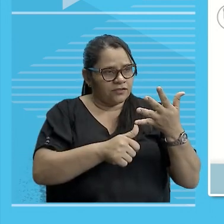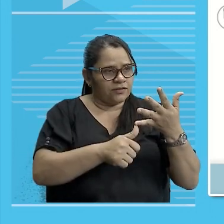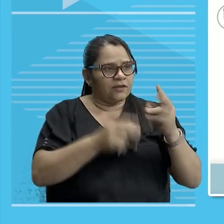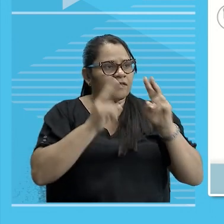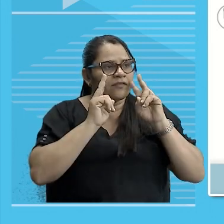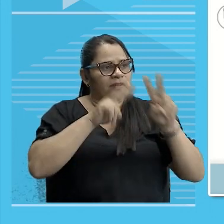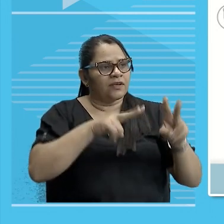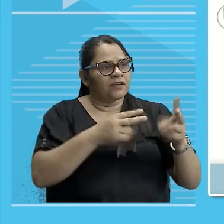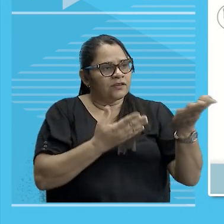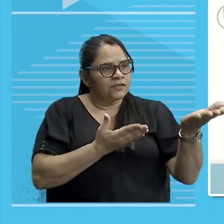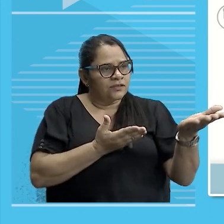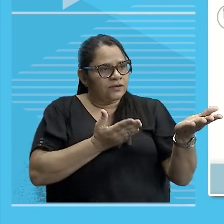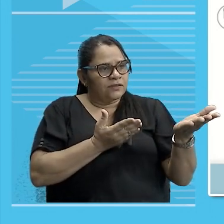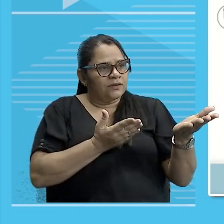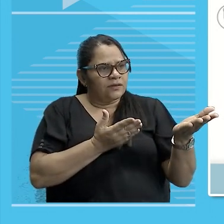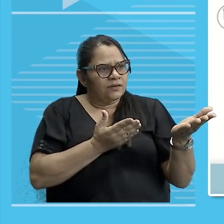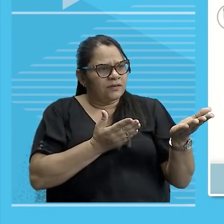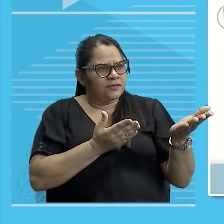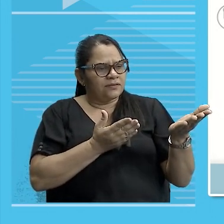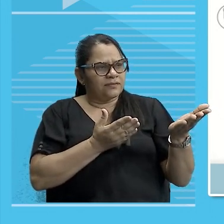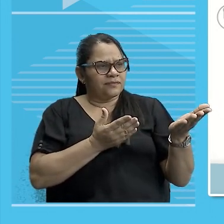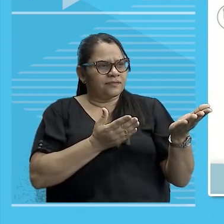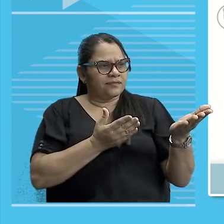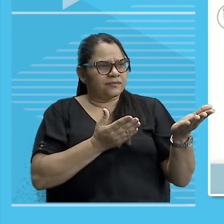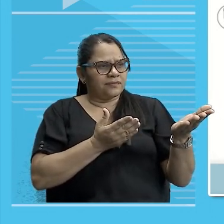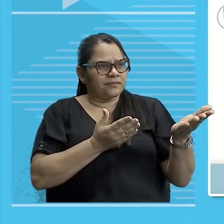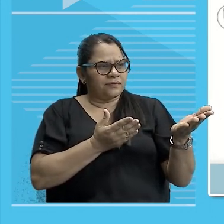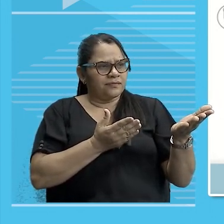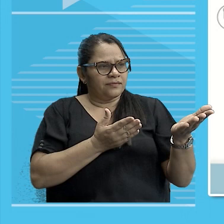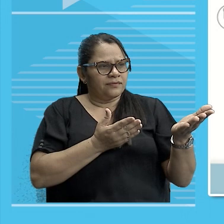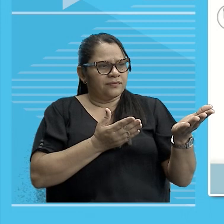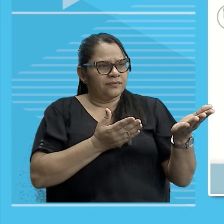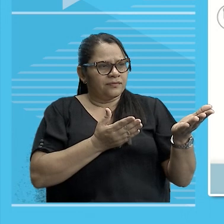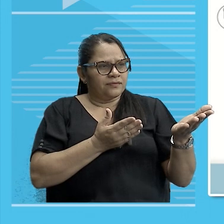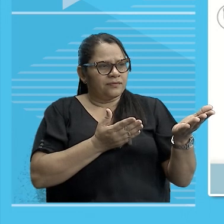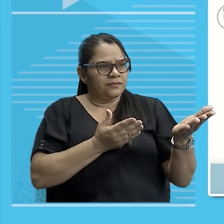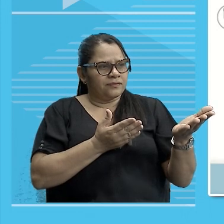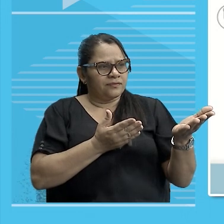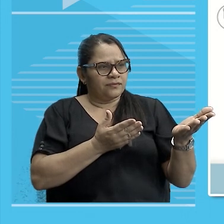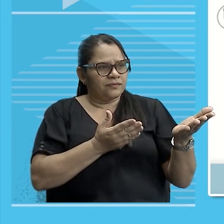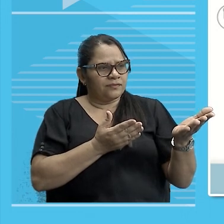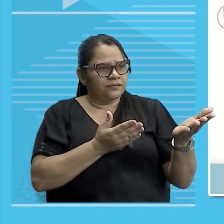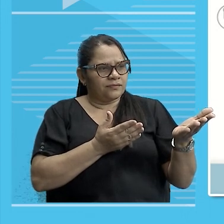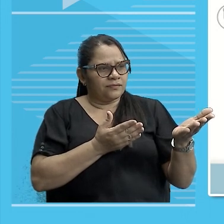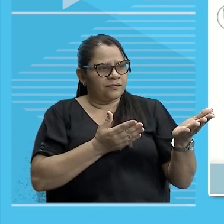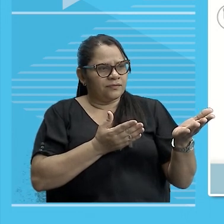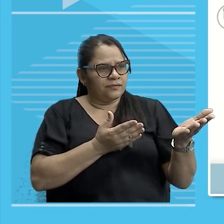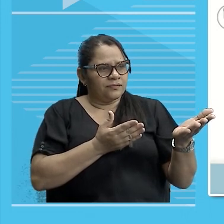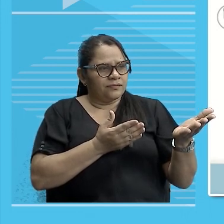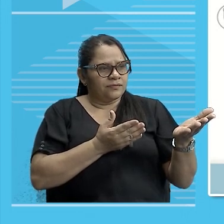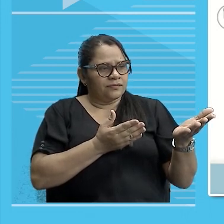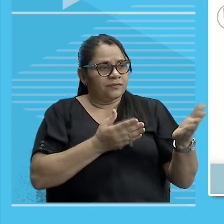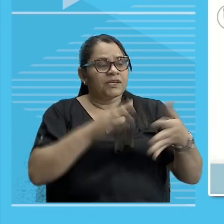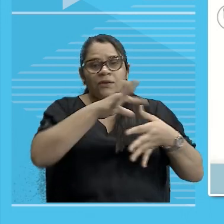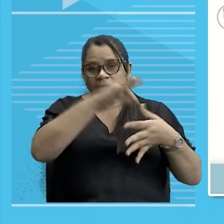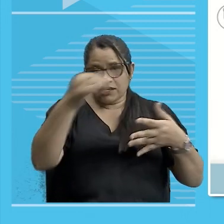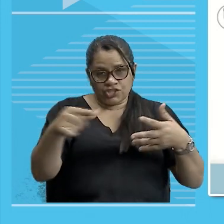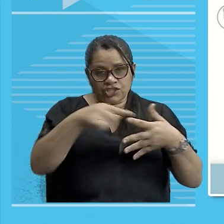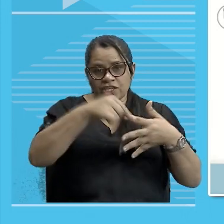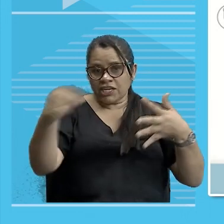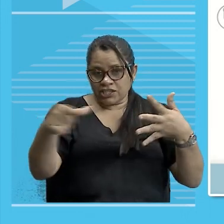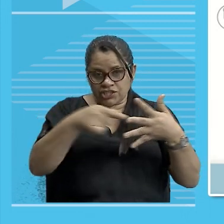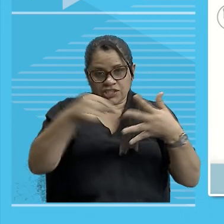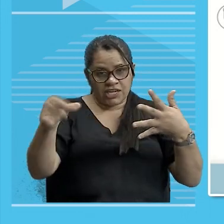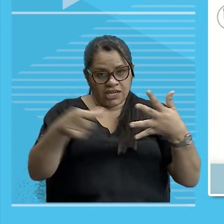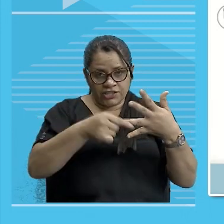tem Michel o Michael Potter também não tem a ver Daniel culleman também não tem nada a ver